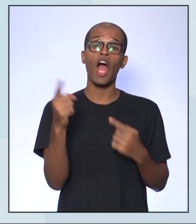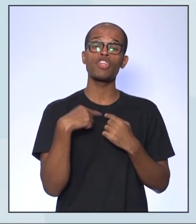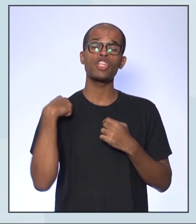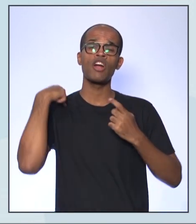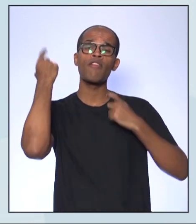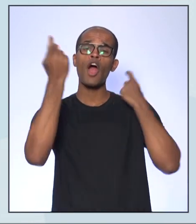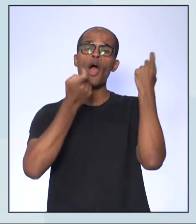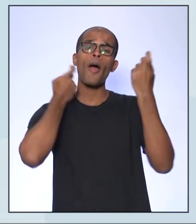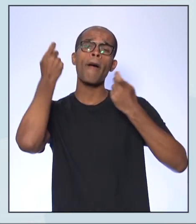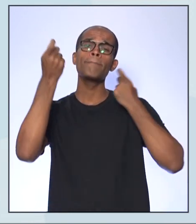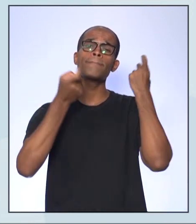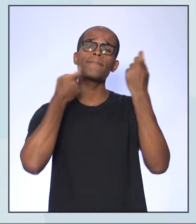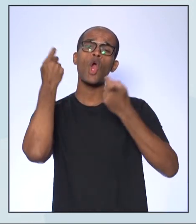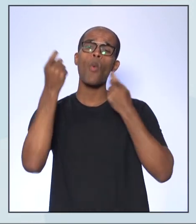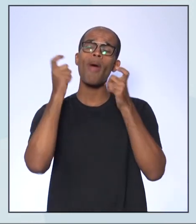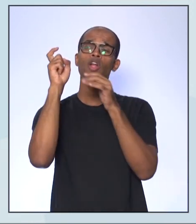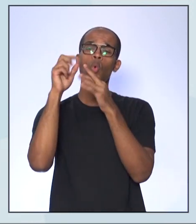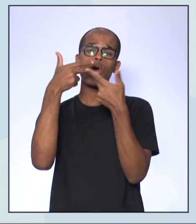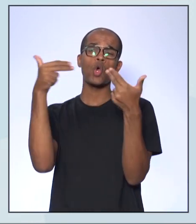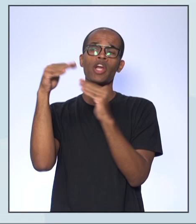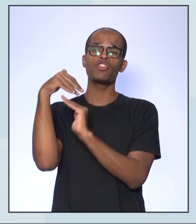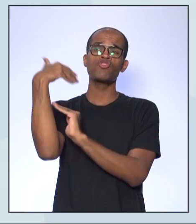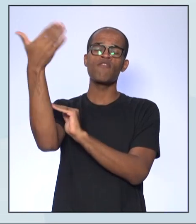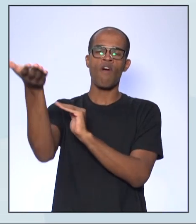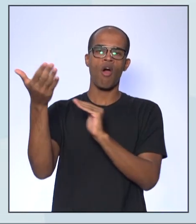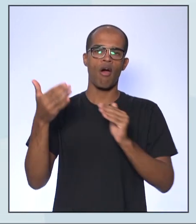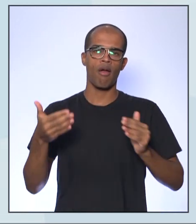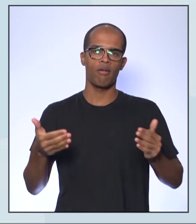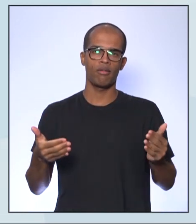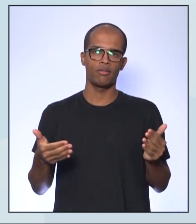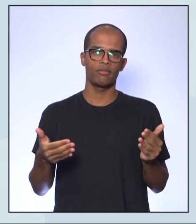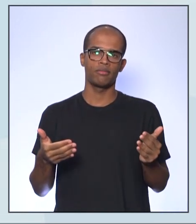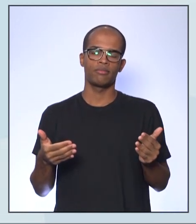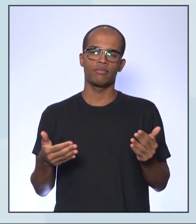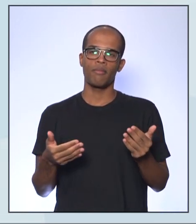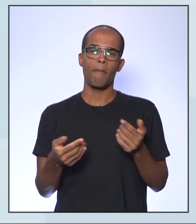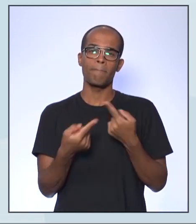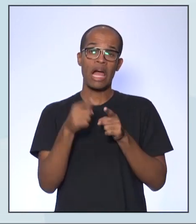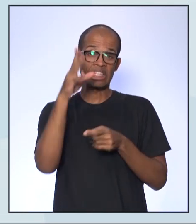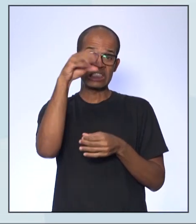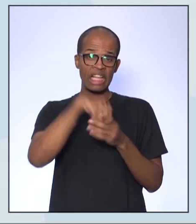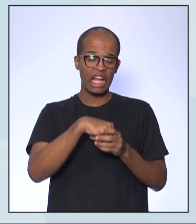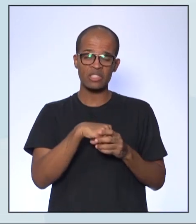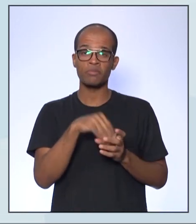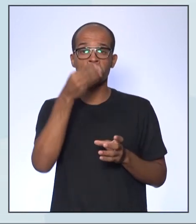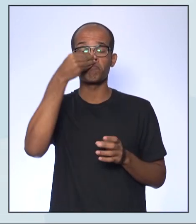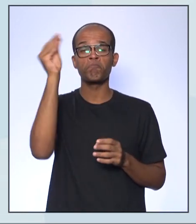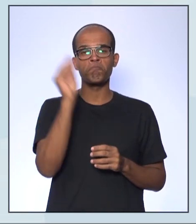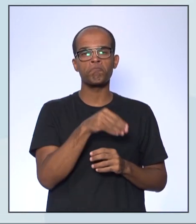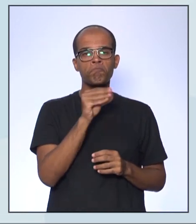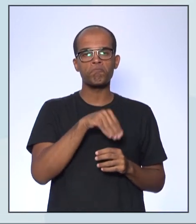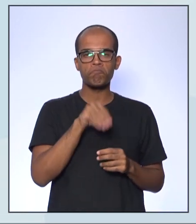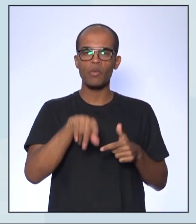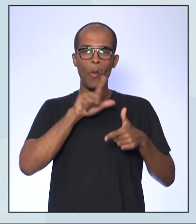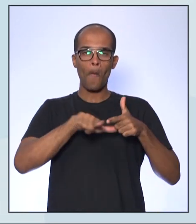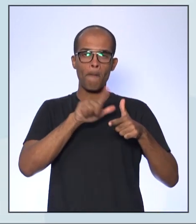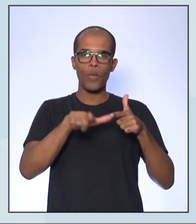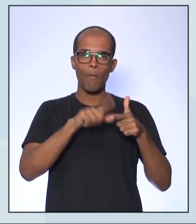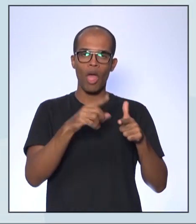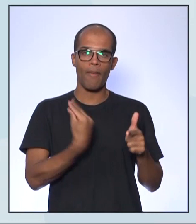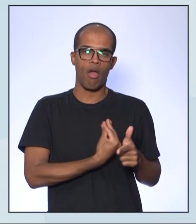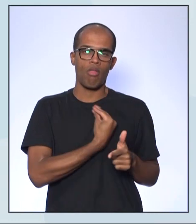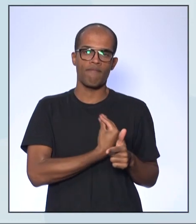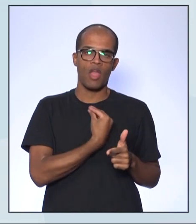muito com os aspectos externos, com as fachadas, e não com o que há de essencial nos problemas da nossa vida